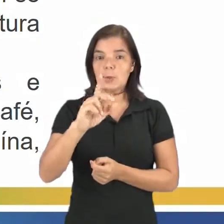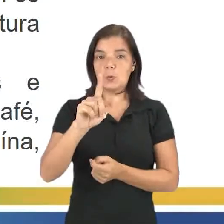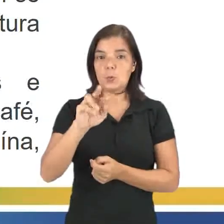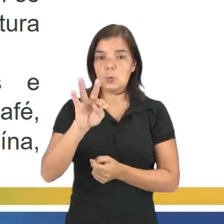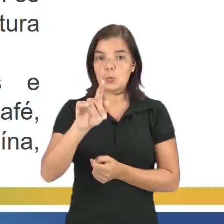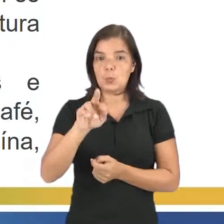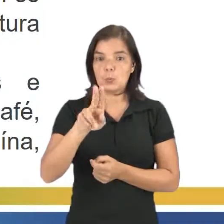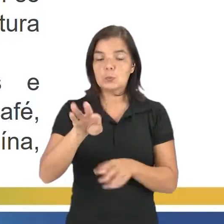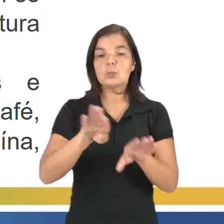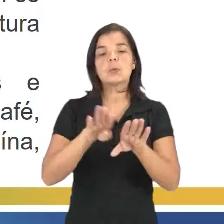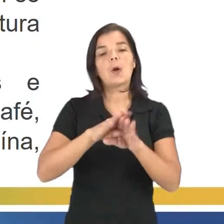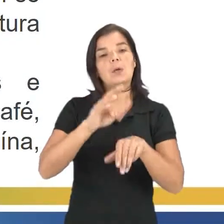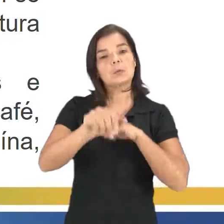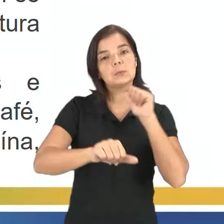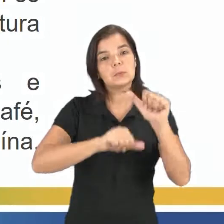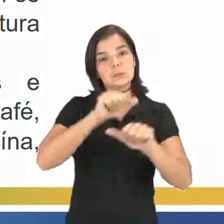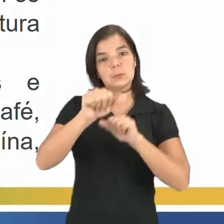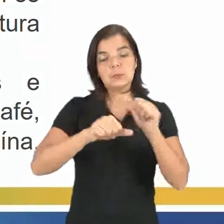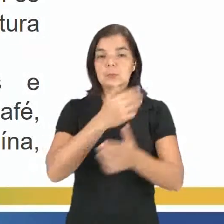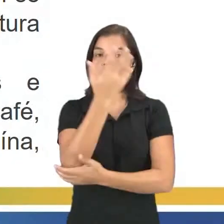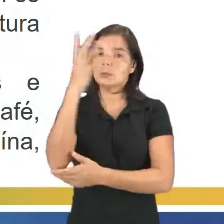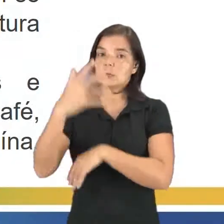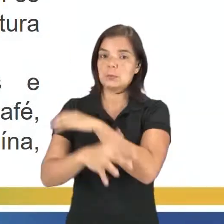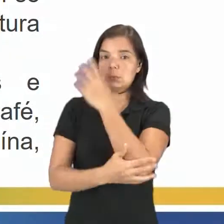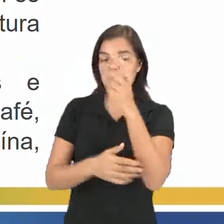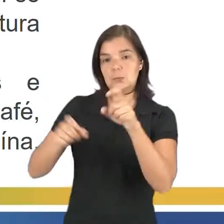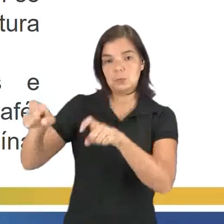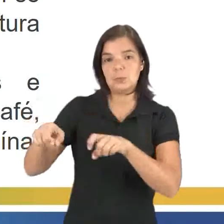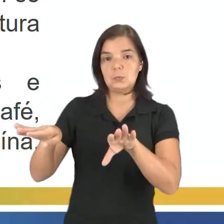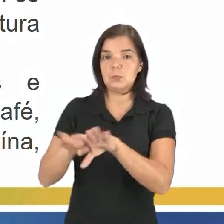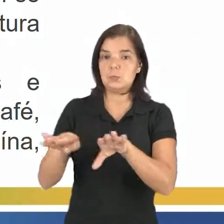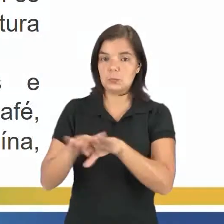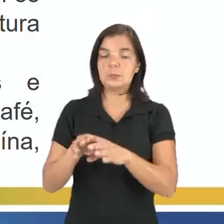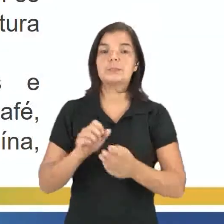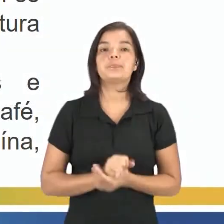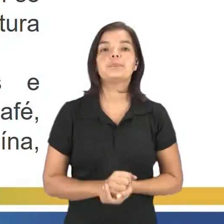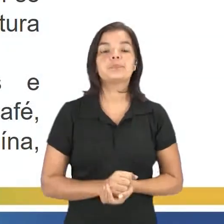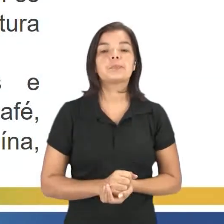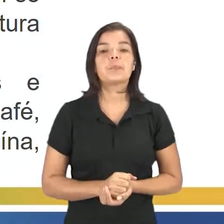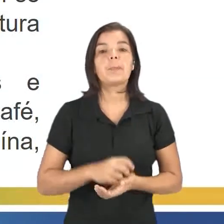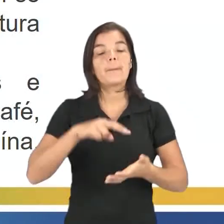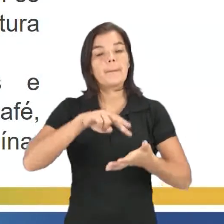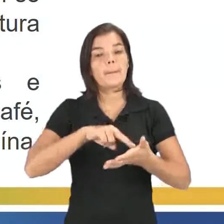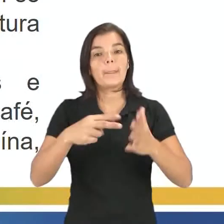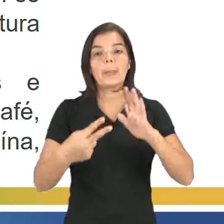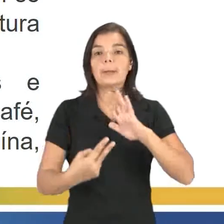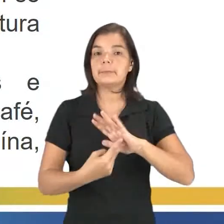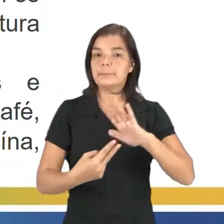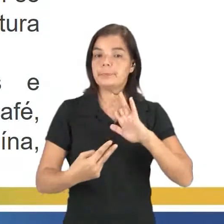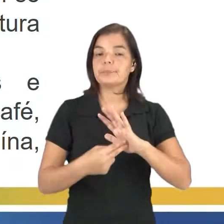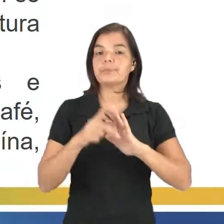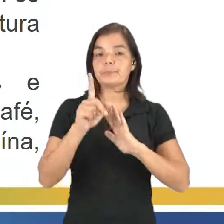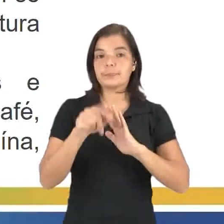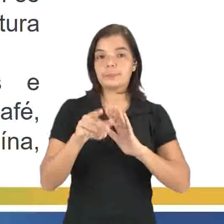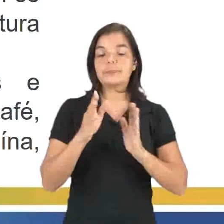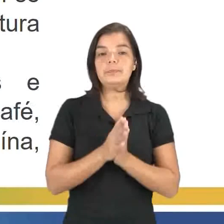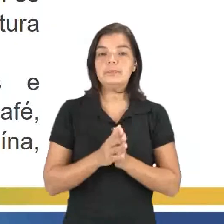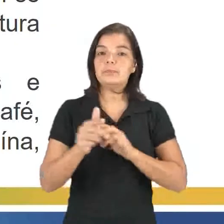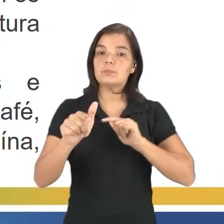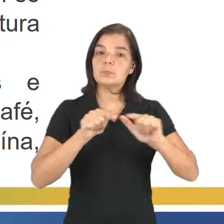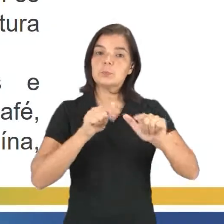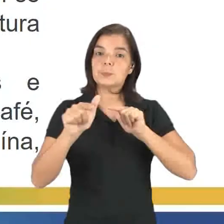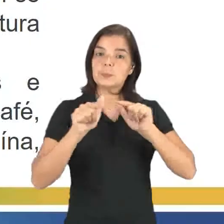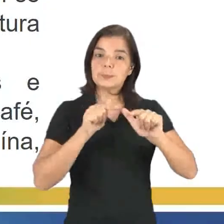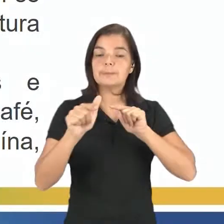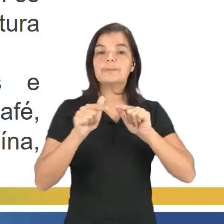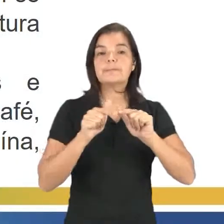também está falando das transformações das paisagens rurais como uma policultura. Que policultura é uma